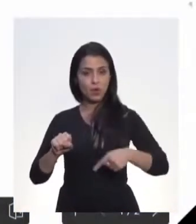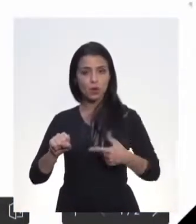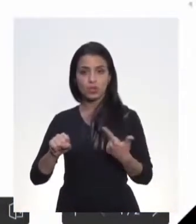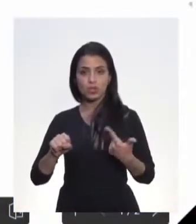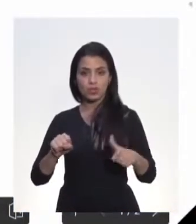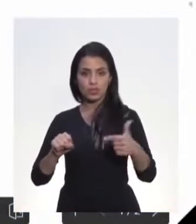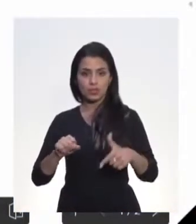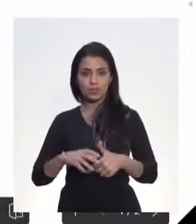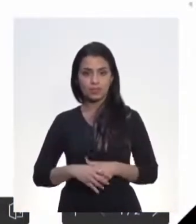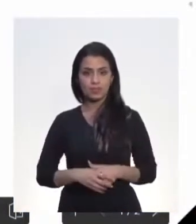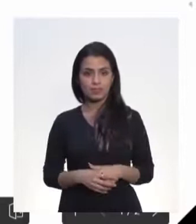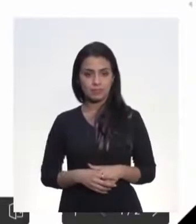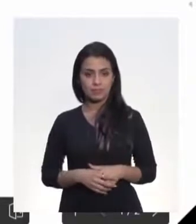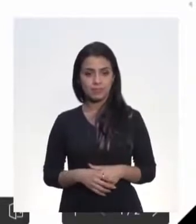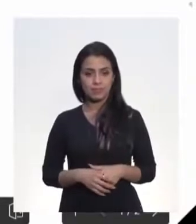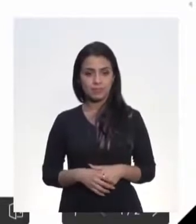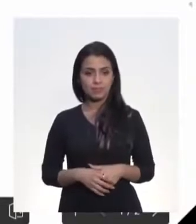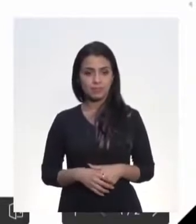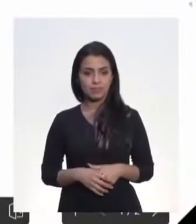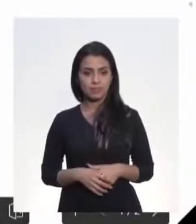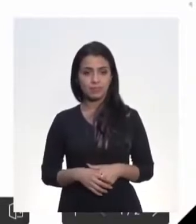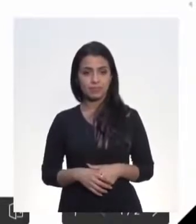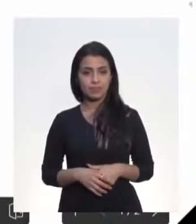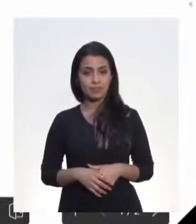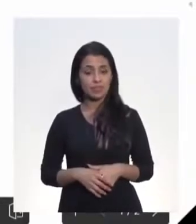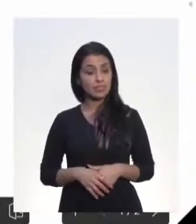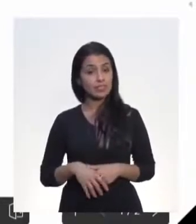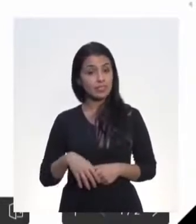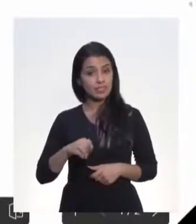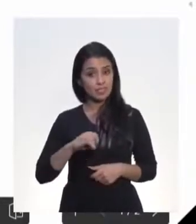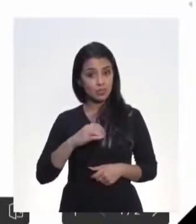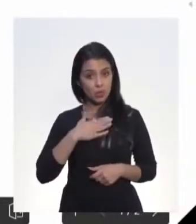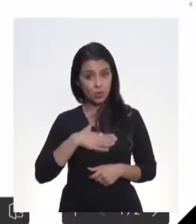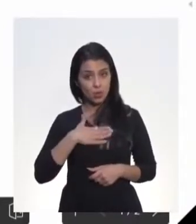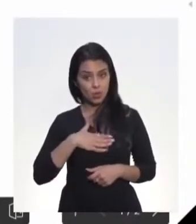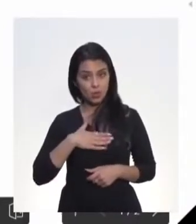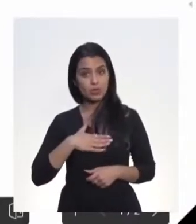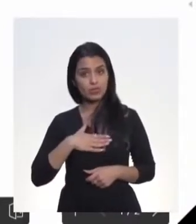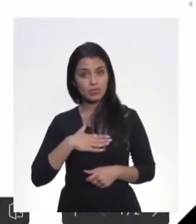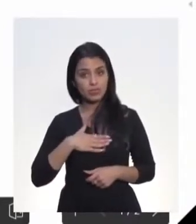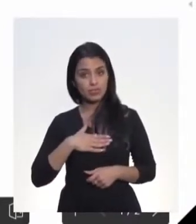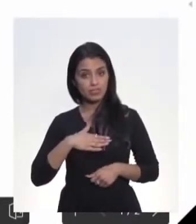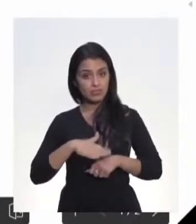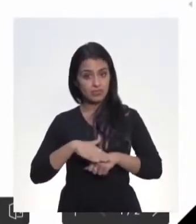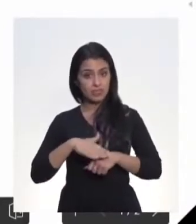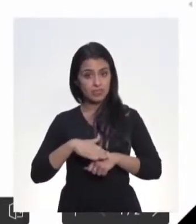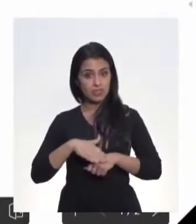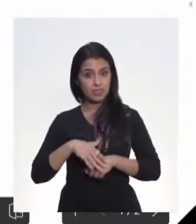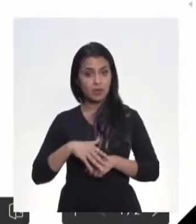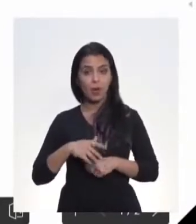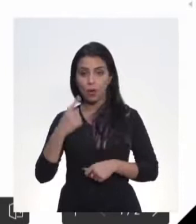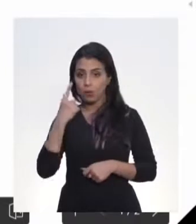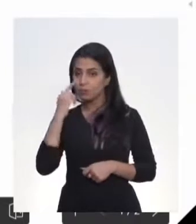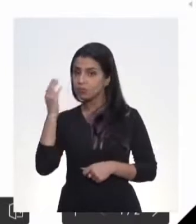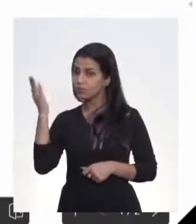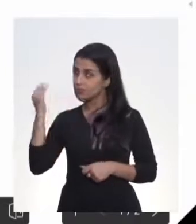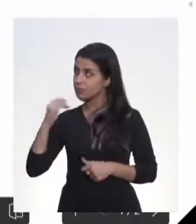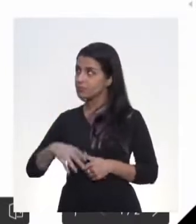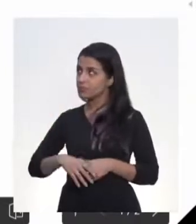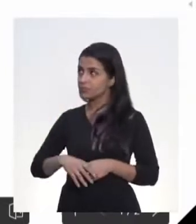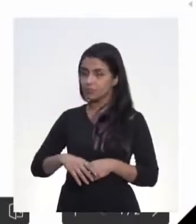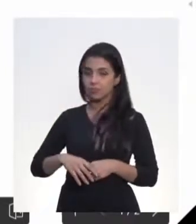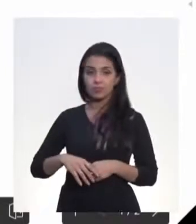fazer o estudo de Graham, nessa daí, vai fazer muito fácil. Coloca o mapa mental então, vamos lá. Restritiva,